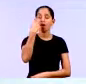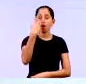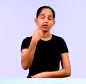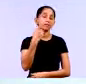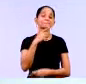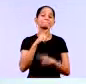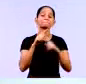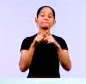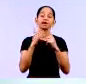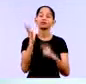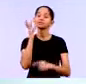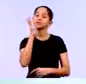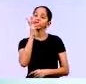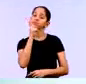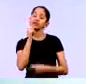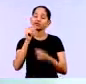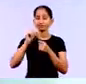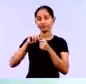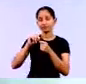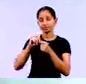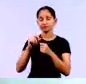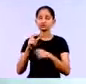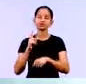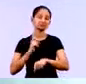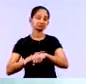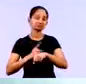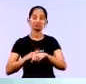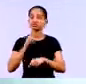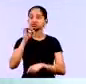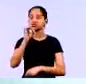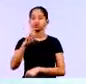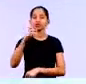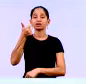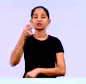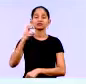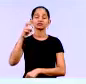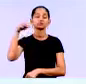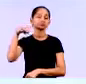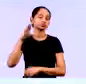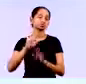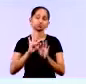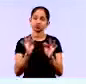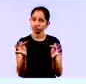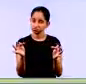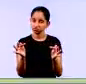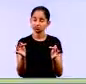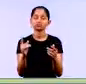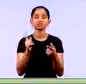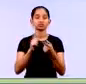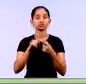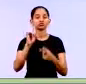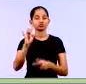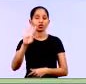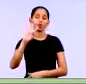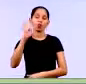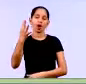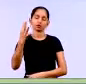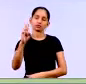ele demora para fabricar em 15 minutos, corresponde então a R$4.